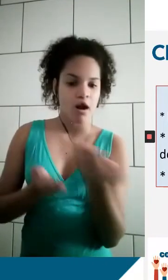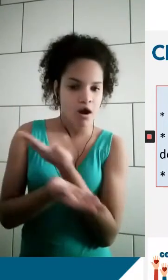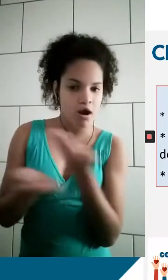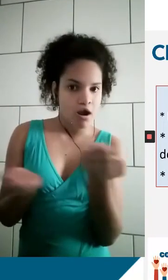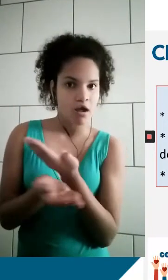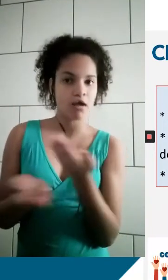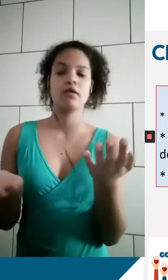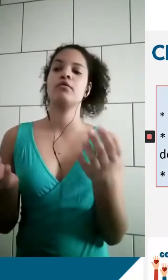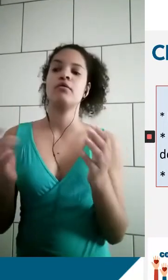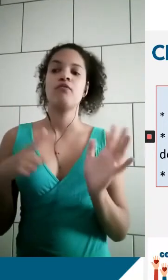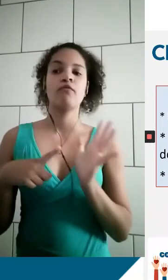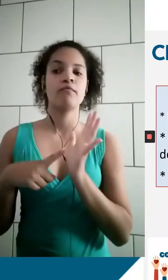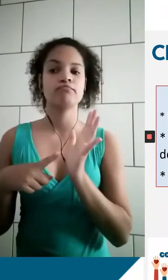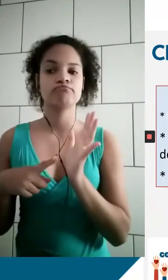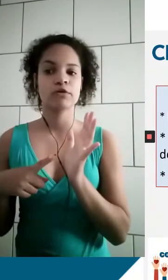determinar